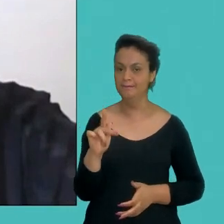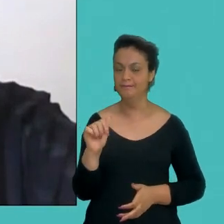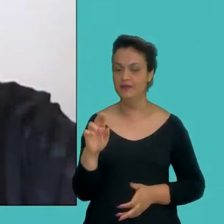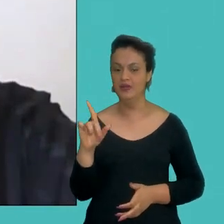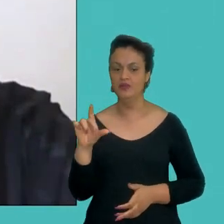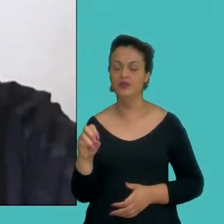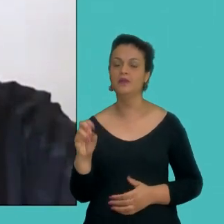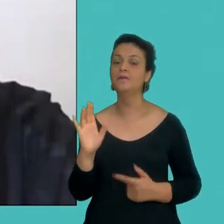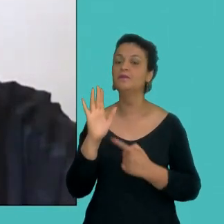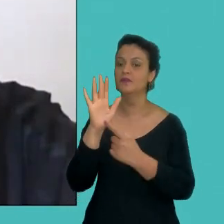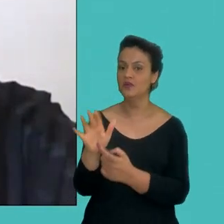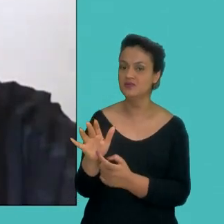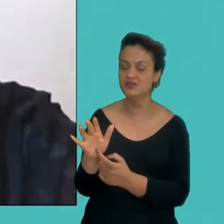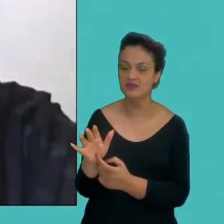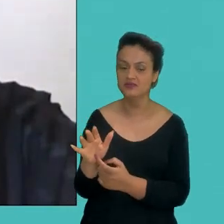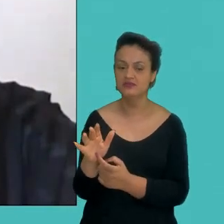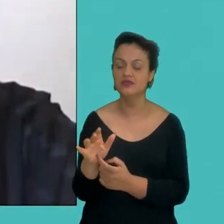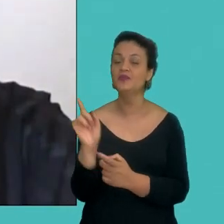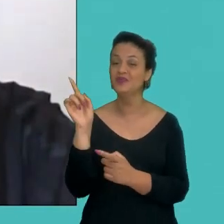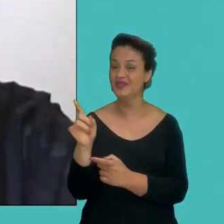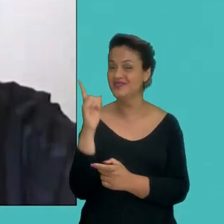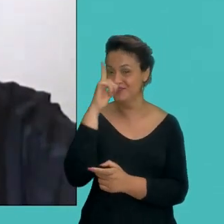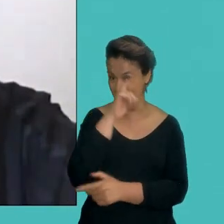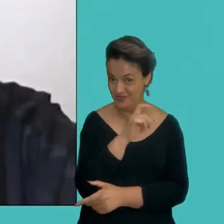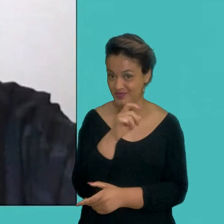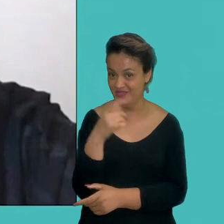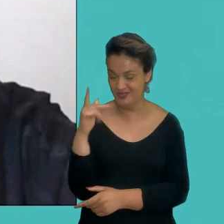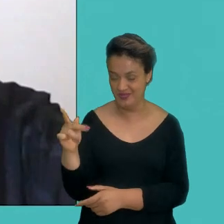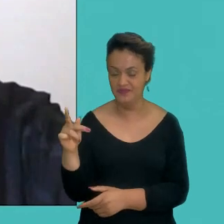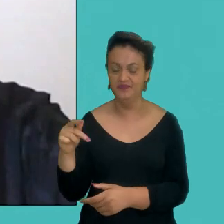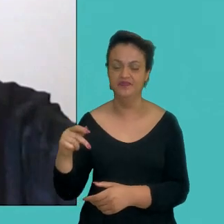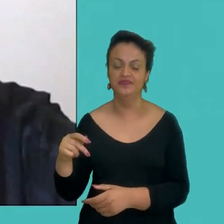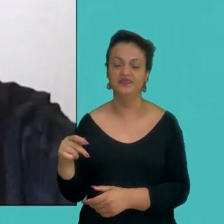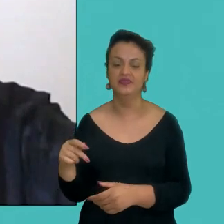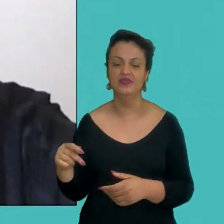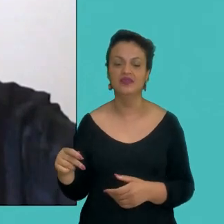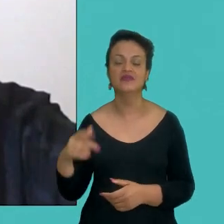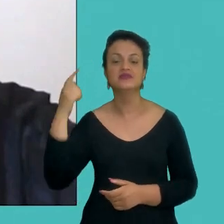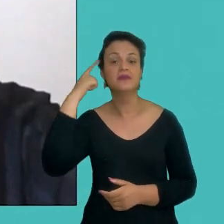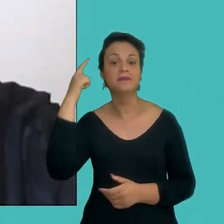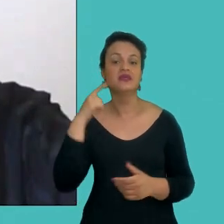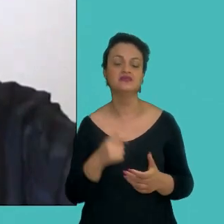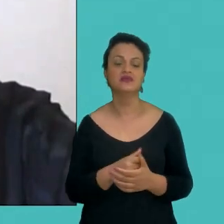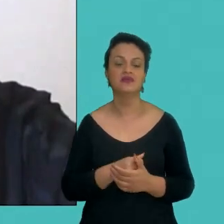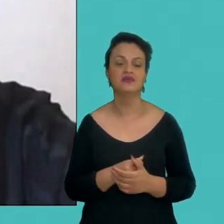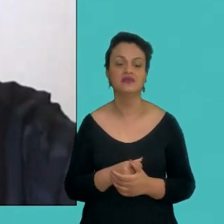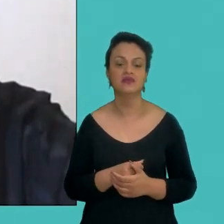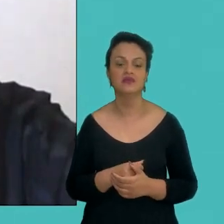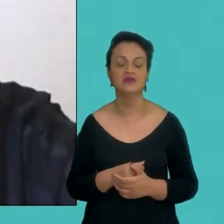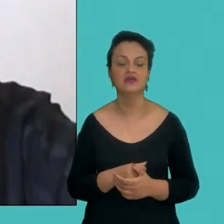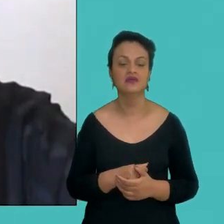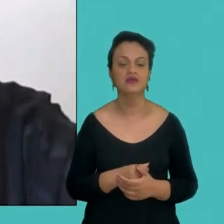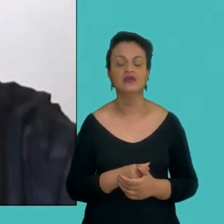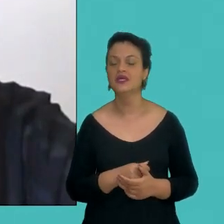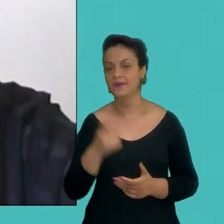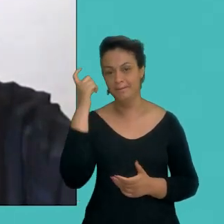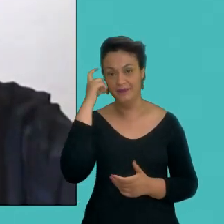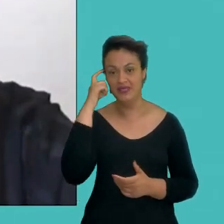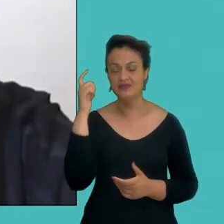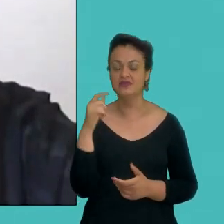O Paulo Gonet oferece, porque essa é a dificuldade dele, vocês imaginem, se